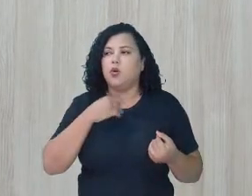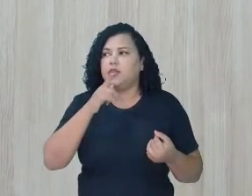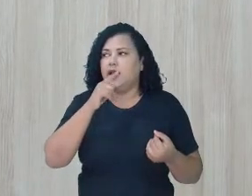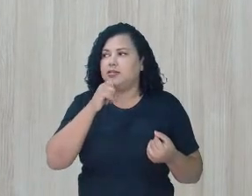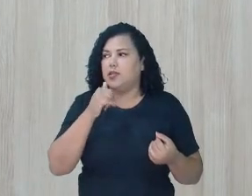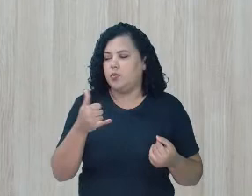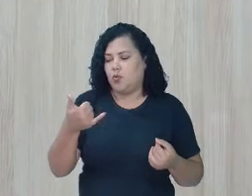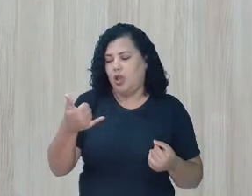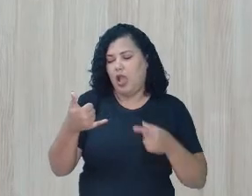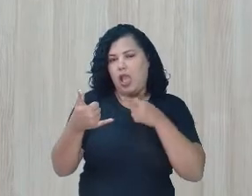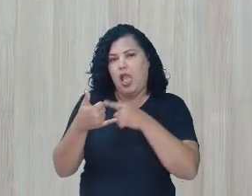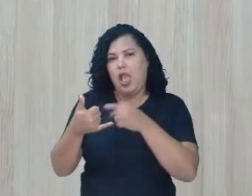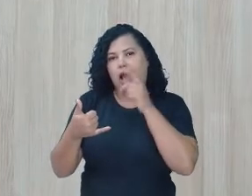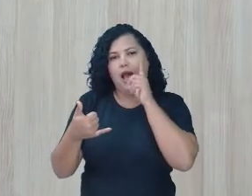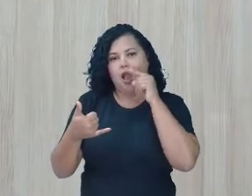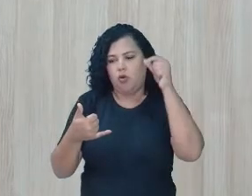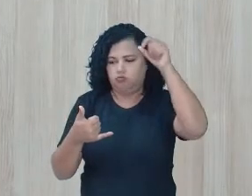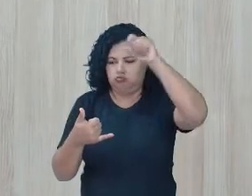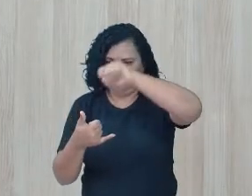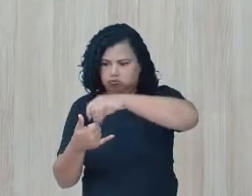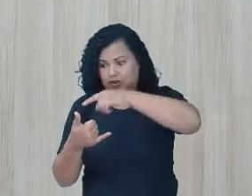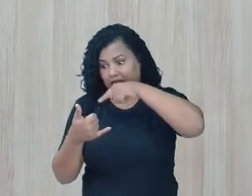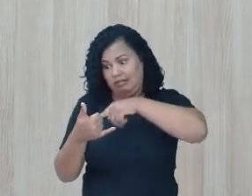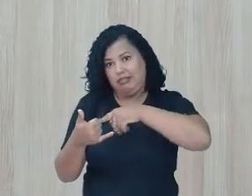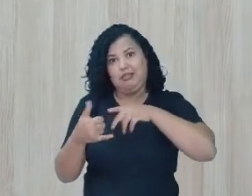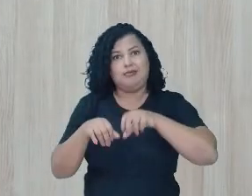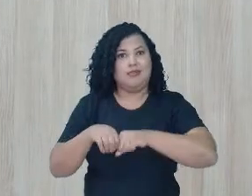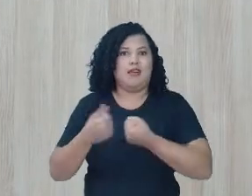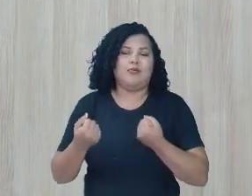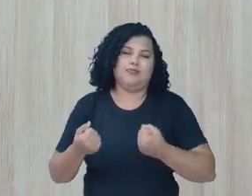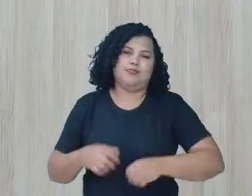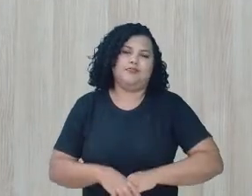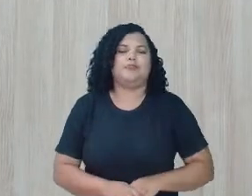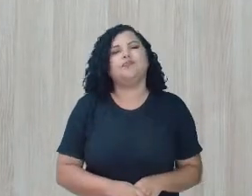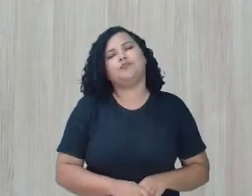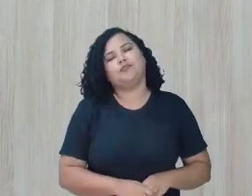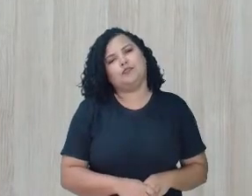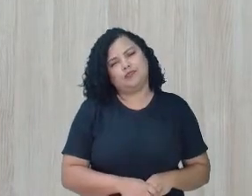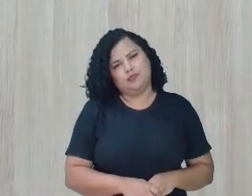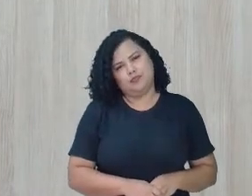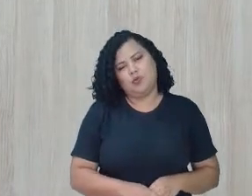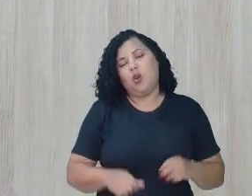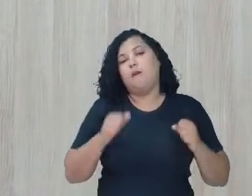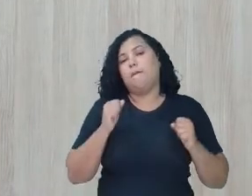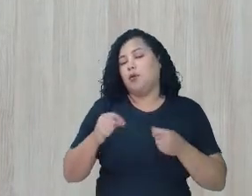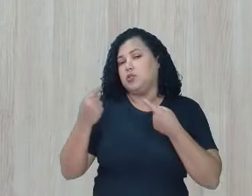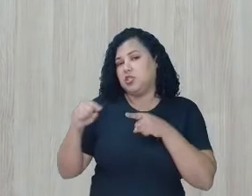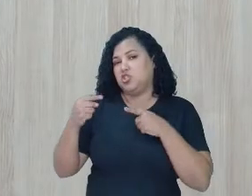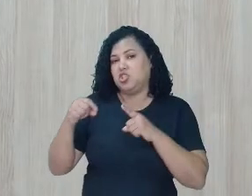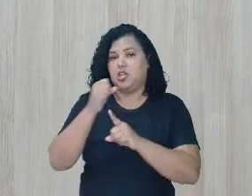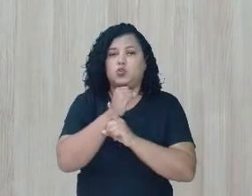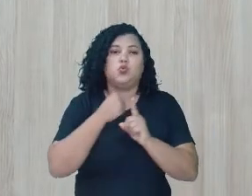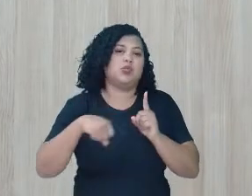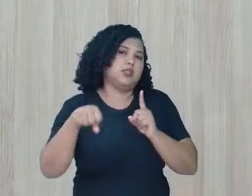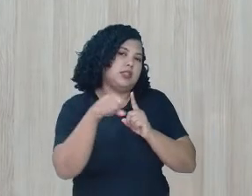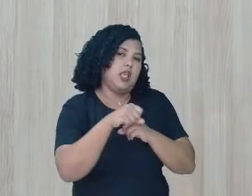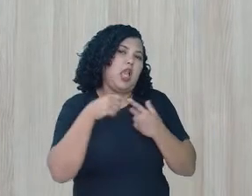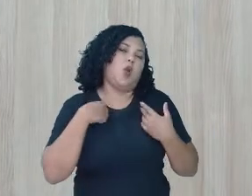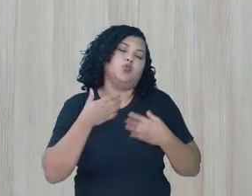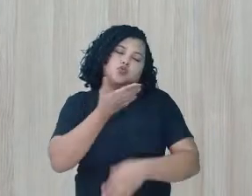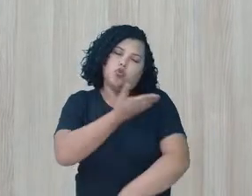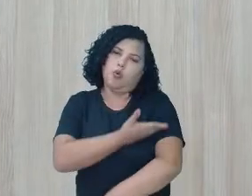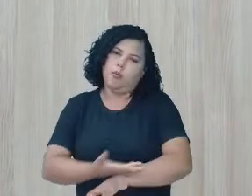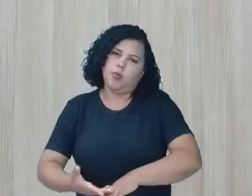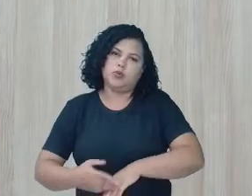continuar funcionando. Então eu posso fazer uma crítica à construção do aparelho em si, eu posso fazer uma crítica social, uma crítica